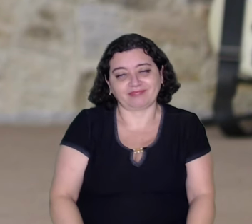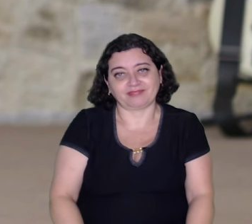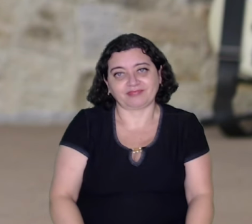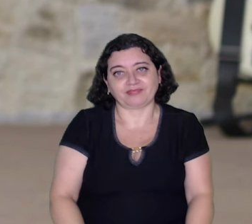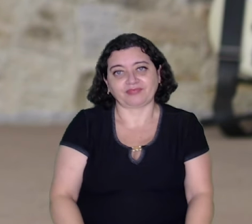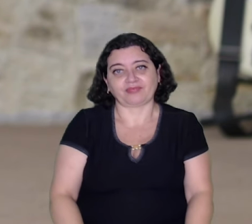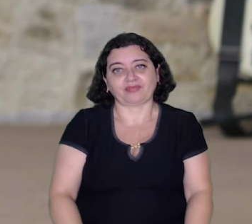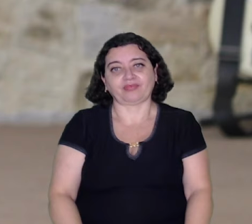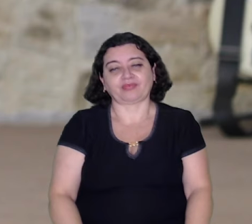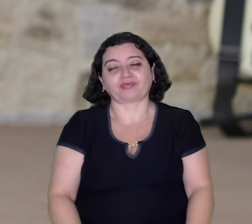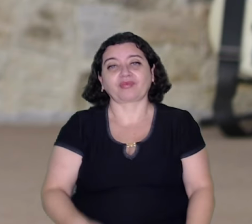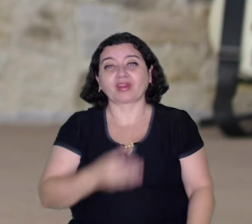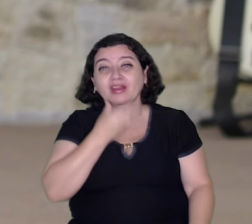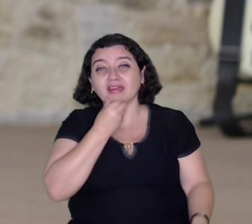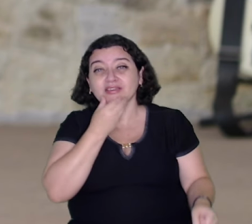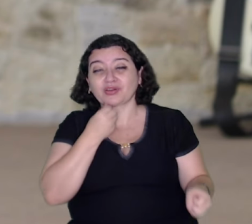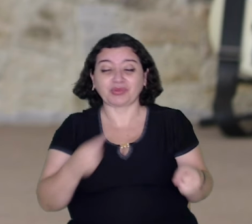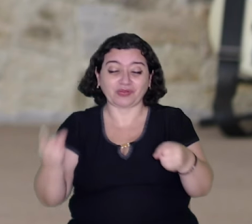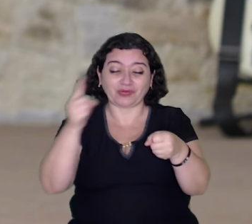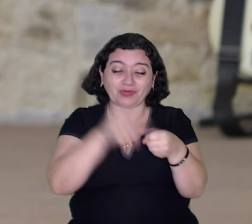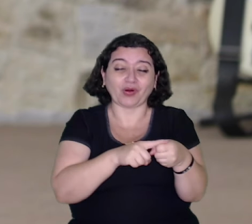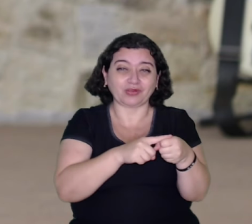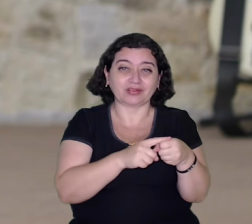Mas ele volta e volta declarando.